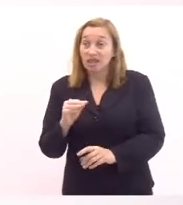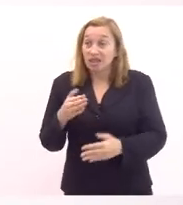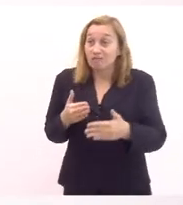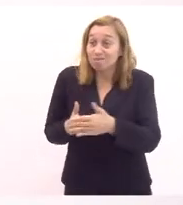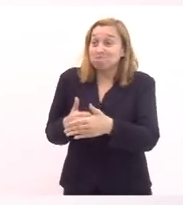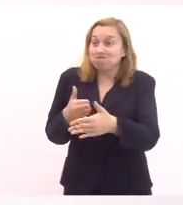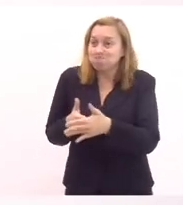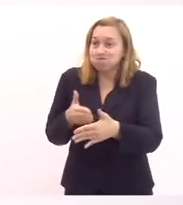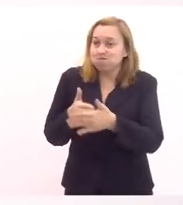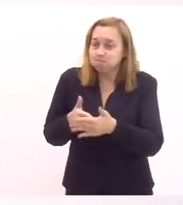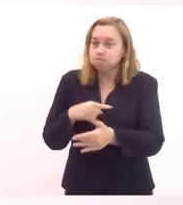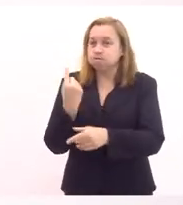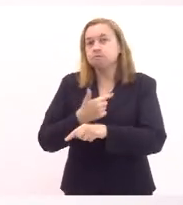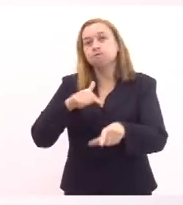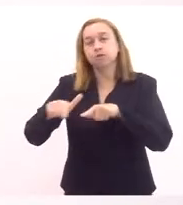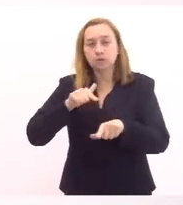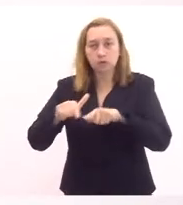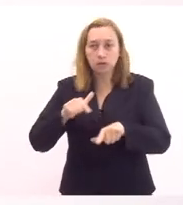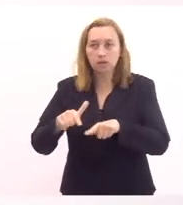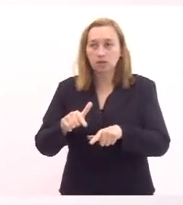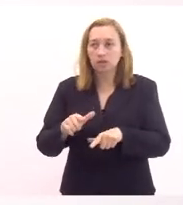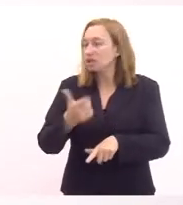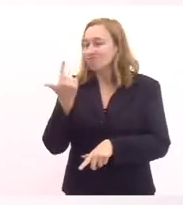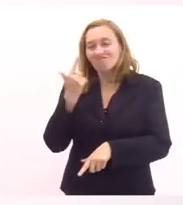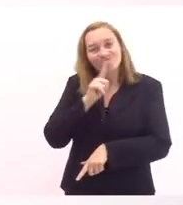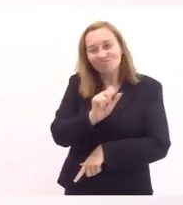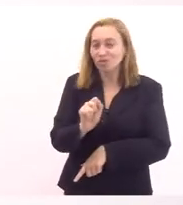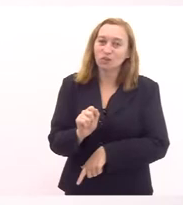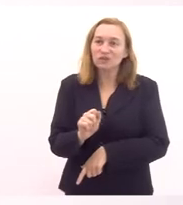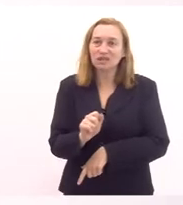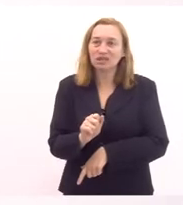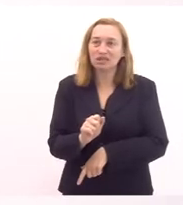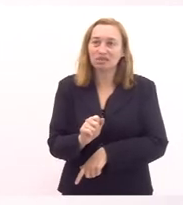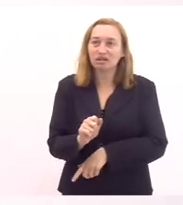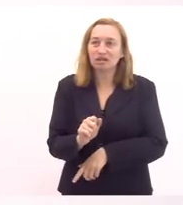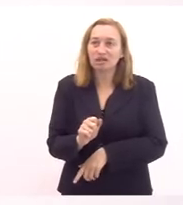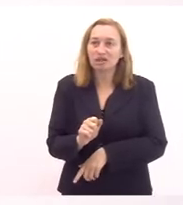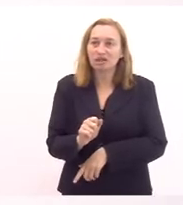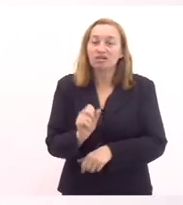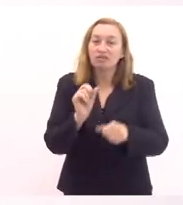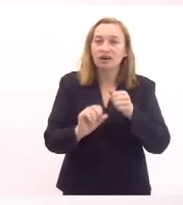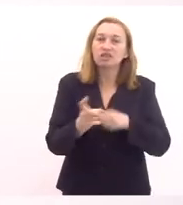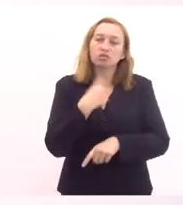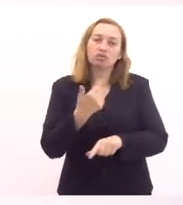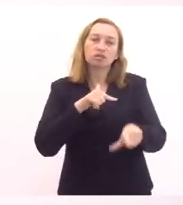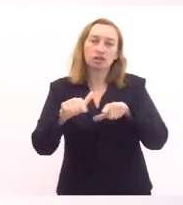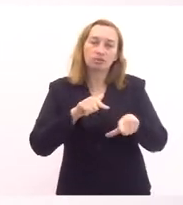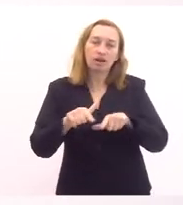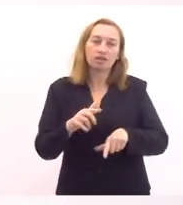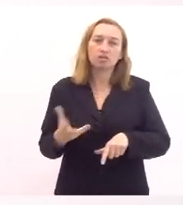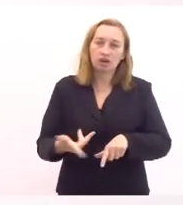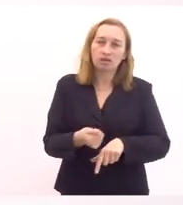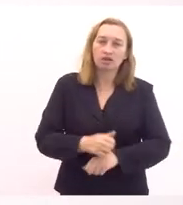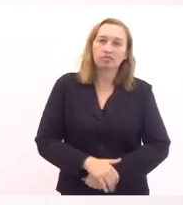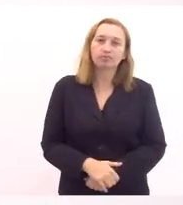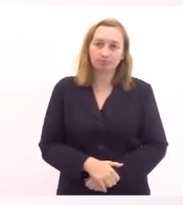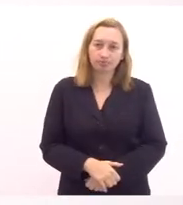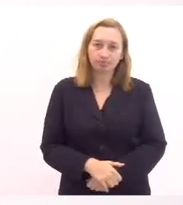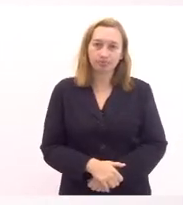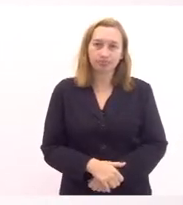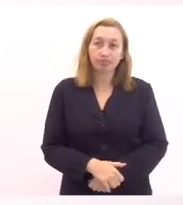limitada ali na nossa atuação e não não conseguindo efetivar um assistência mais adequada